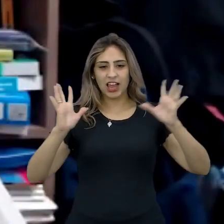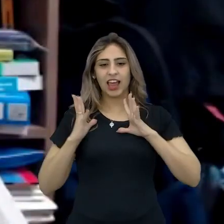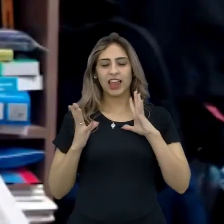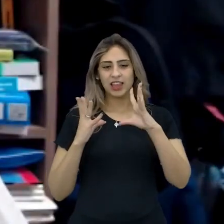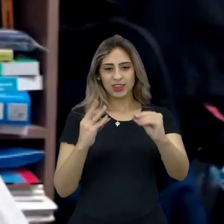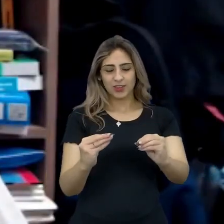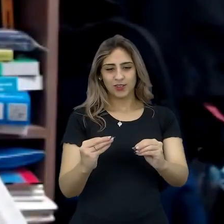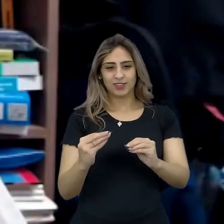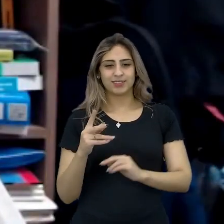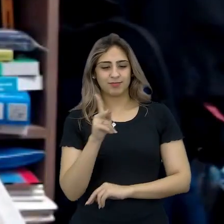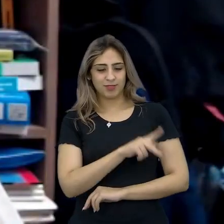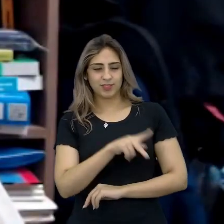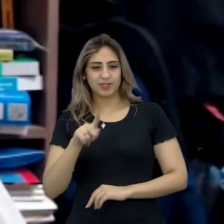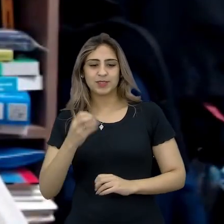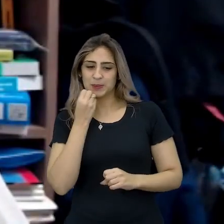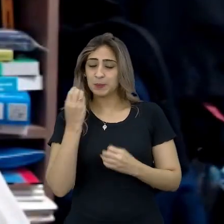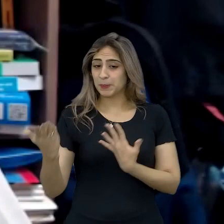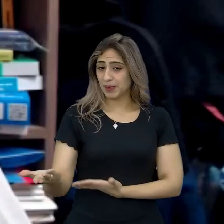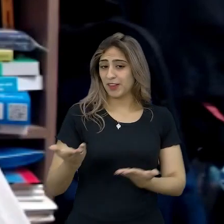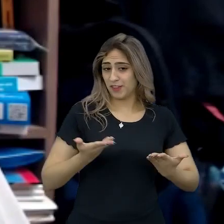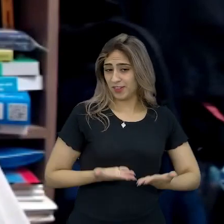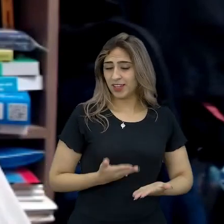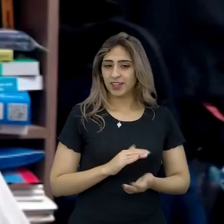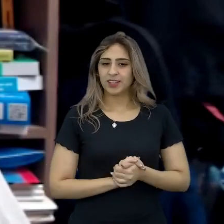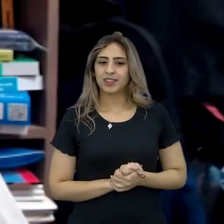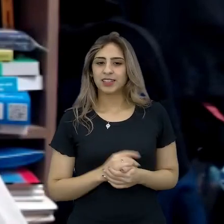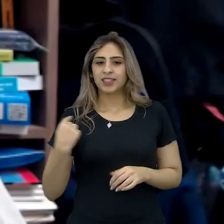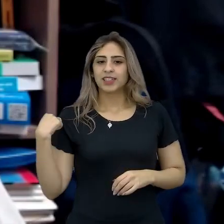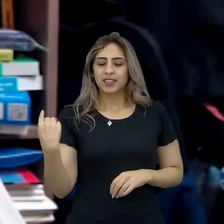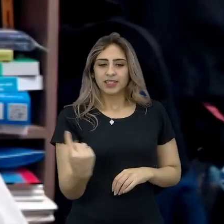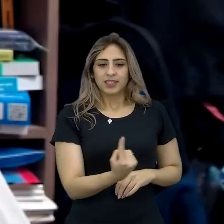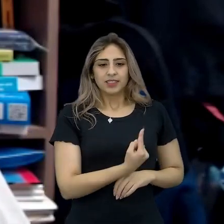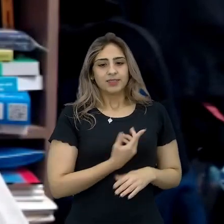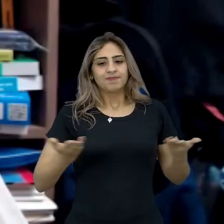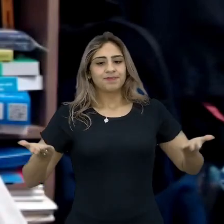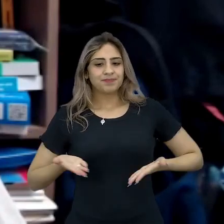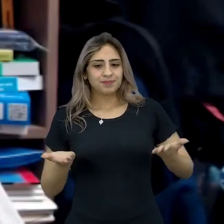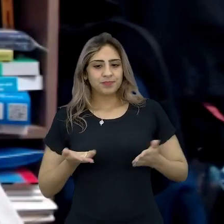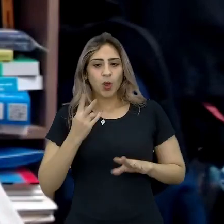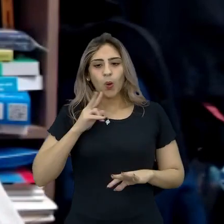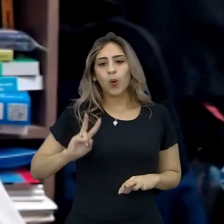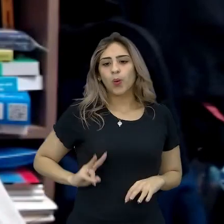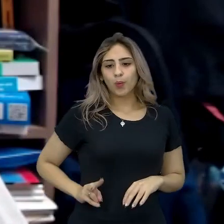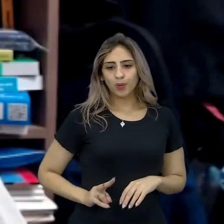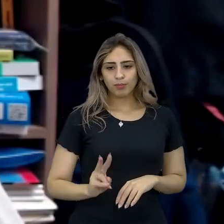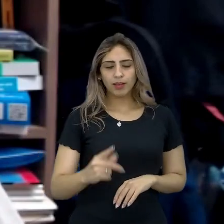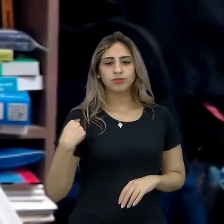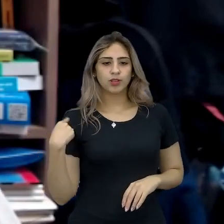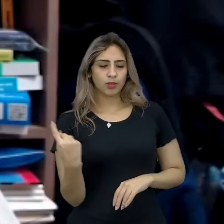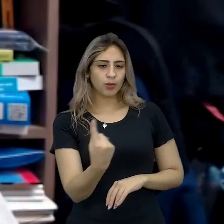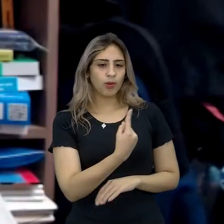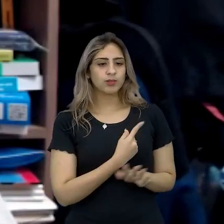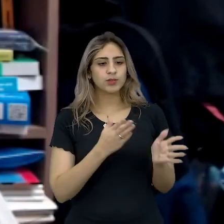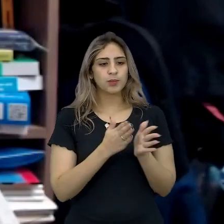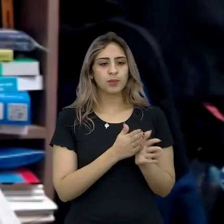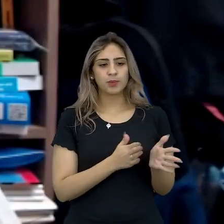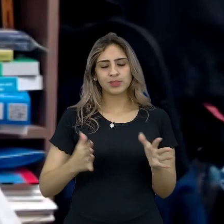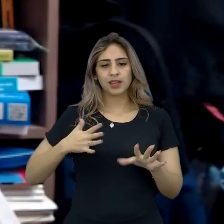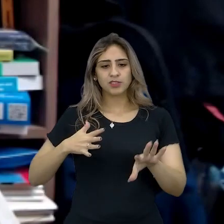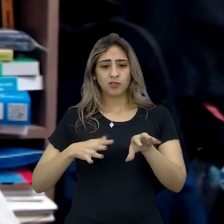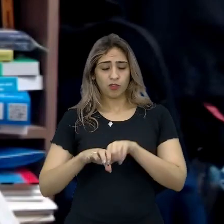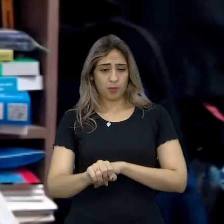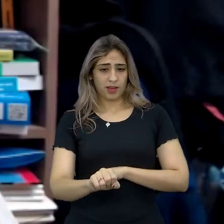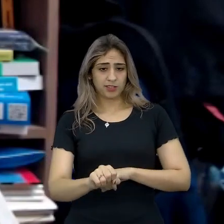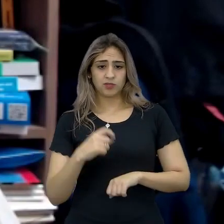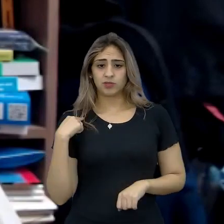Olá a todos, todas e todos, sejam muito bem-vindos. Nós vamos hoje dando continuidade ao nosso processo